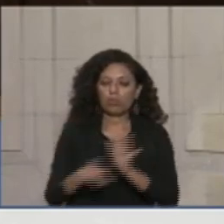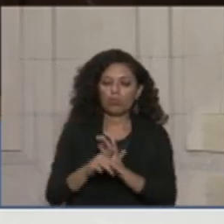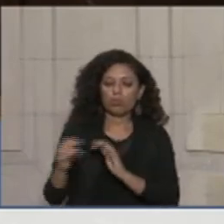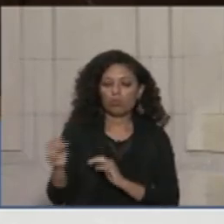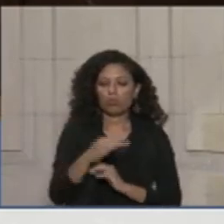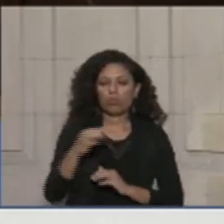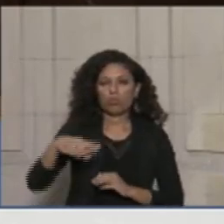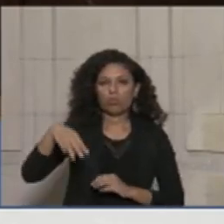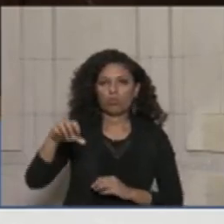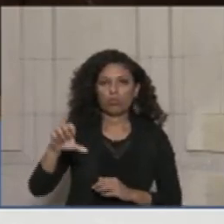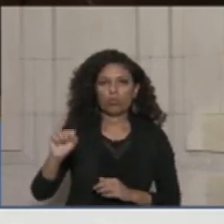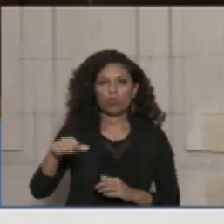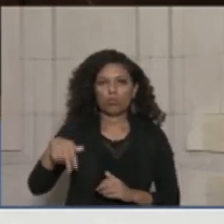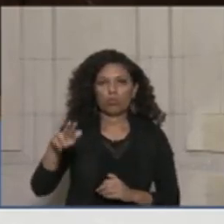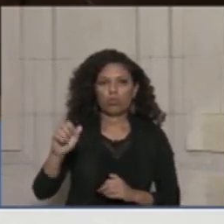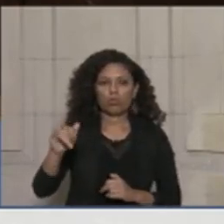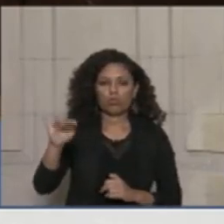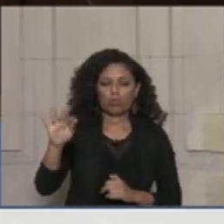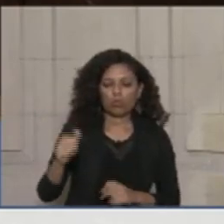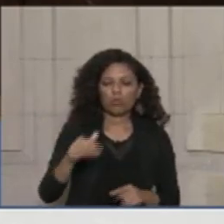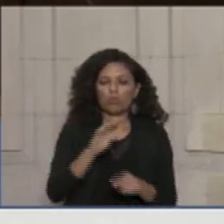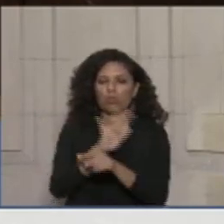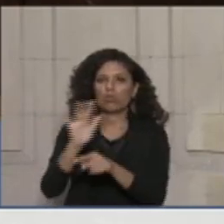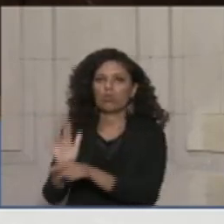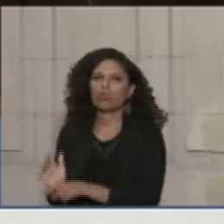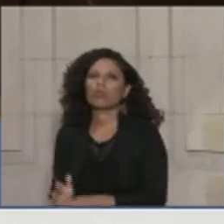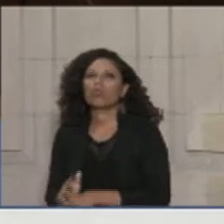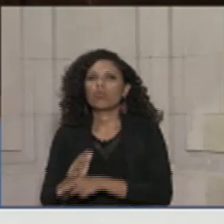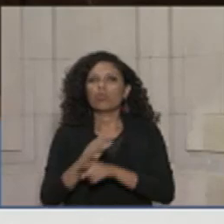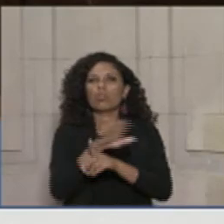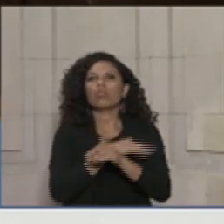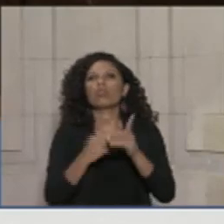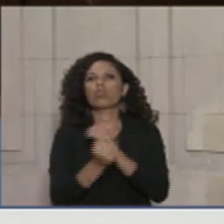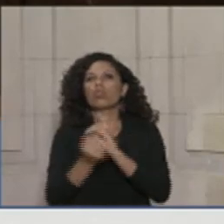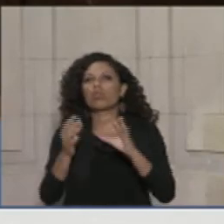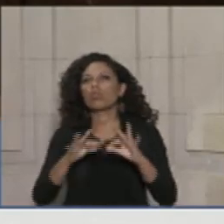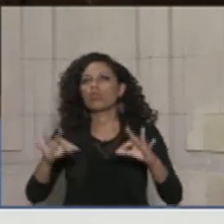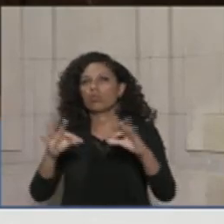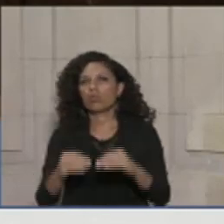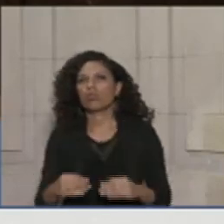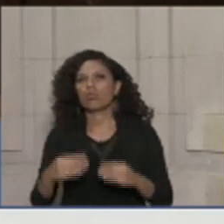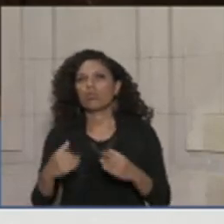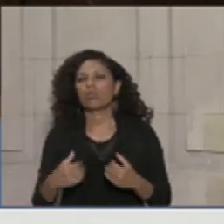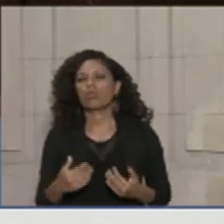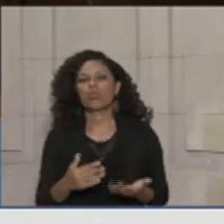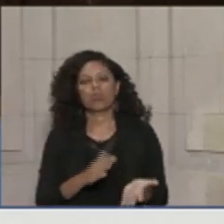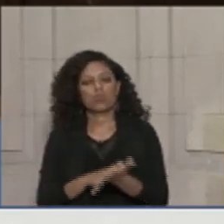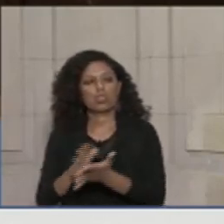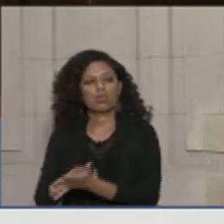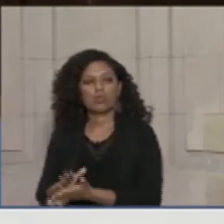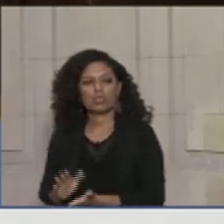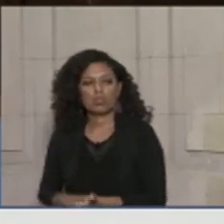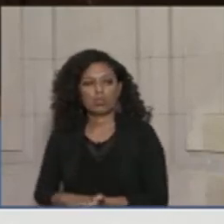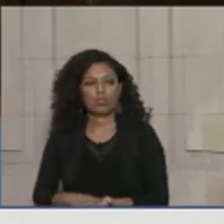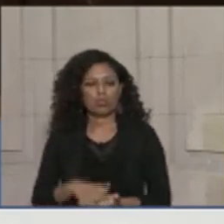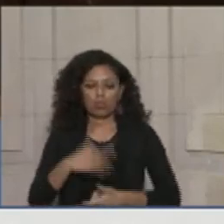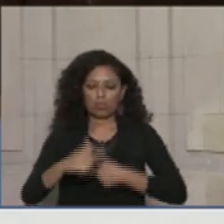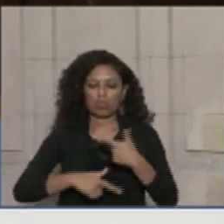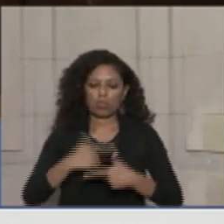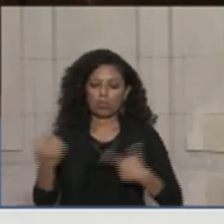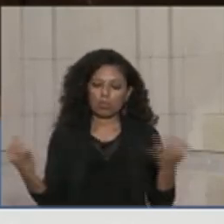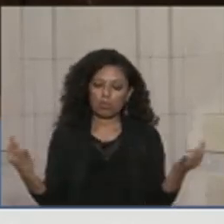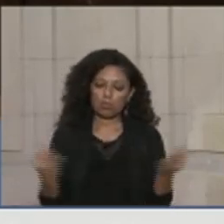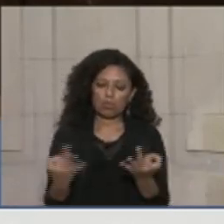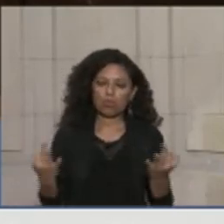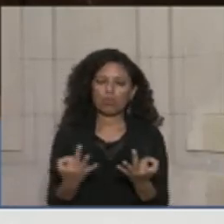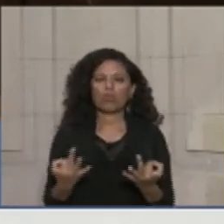dúvida nenhuma, trará muitos benefícios para a população da Baixada Fluminense. Então fica aqui o meu elogio ao brilhante trabalho que vem